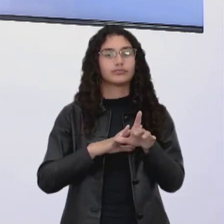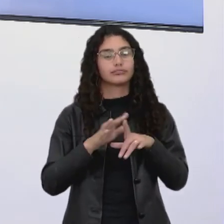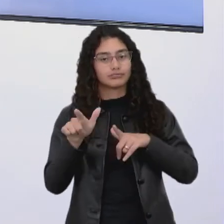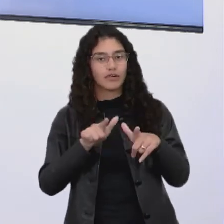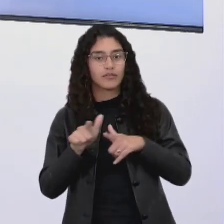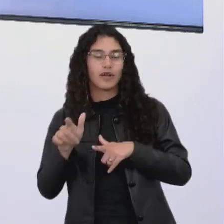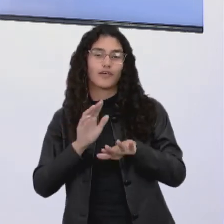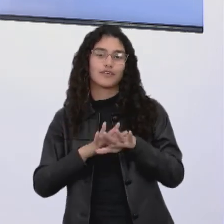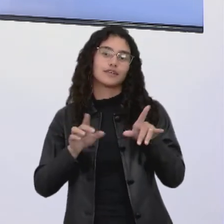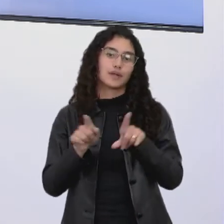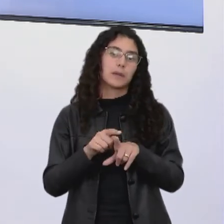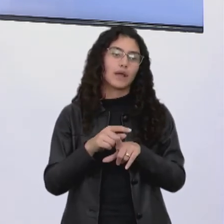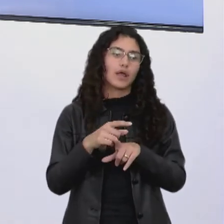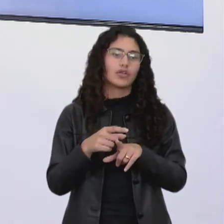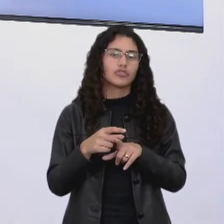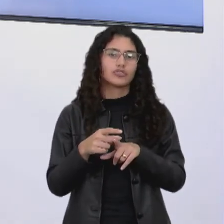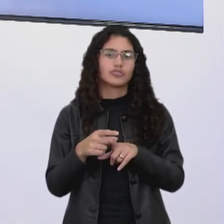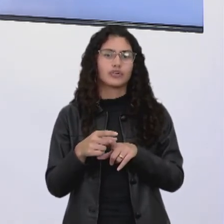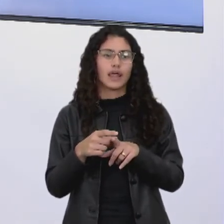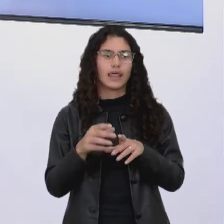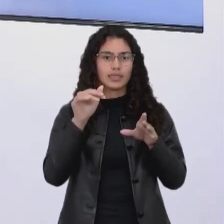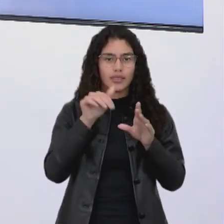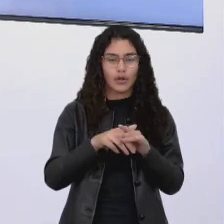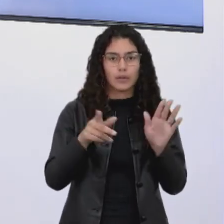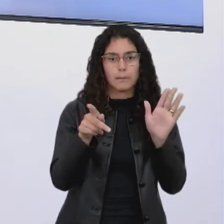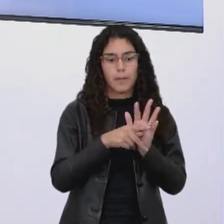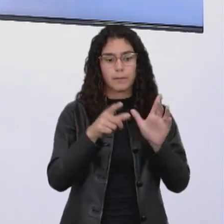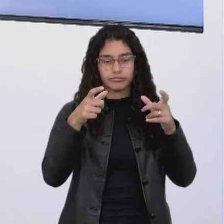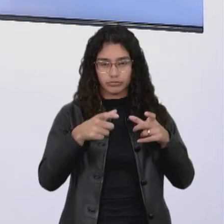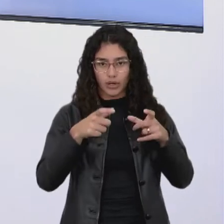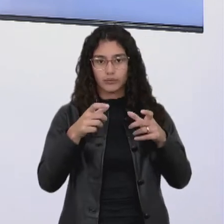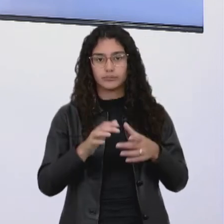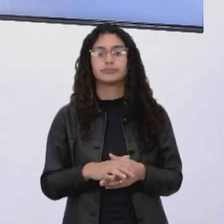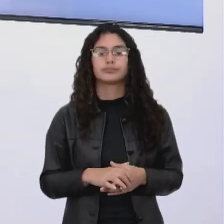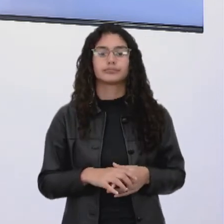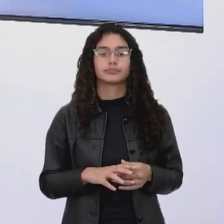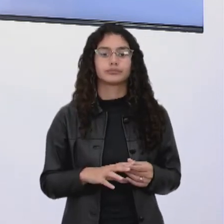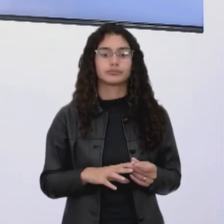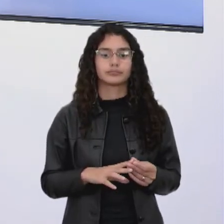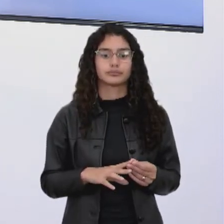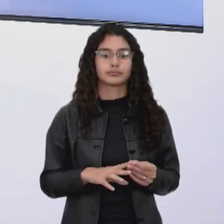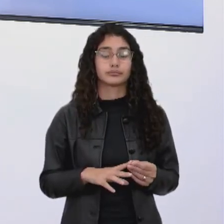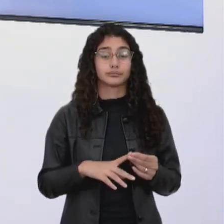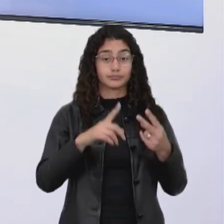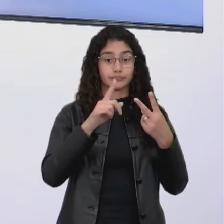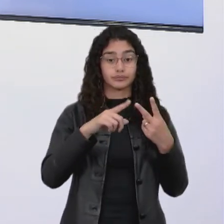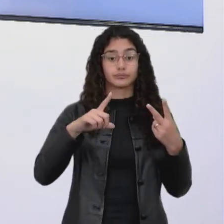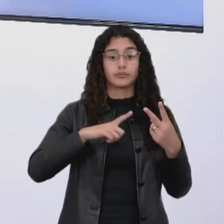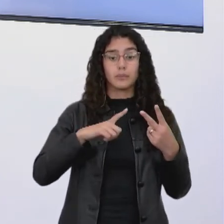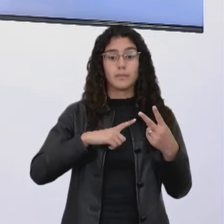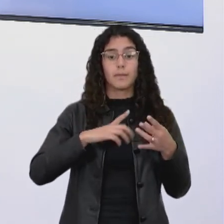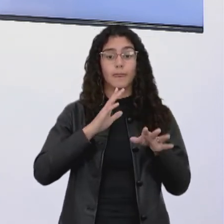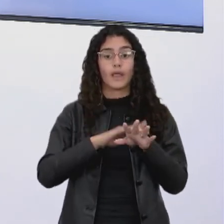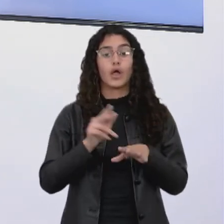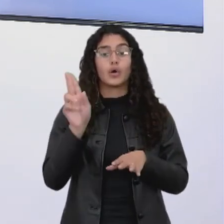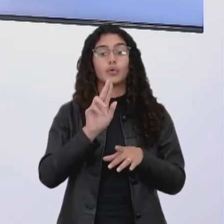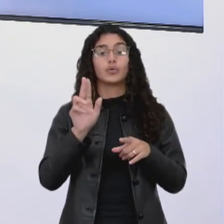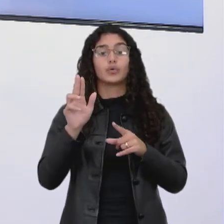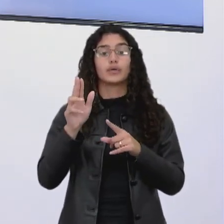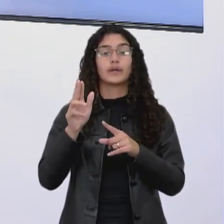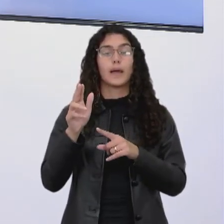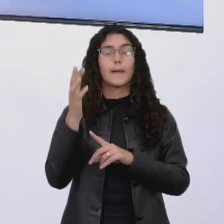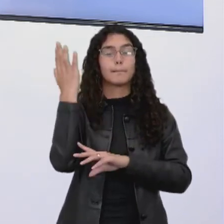uma redistribuição de renda dentro daquela própria localidade. O segundo fala sobre a conservação da biodiversidade